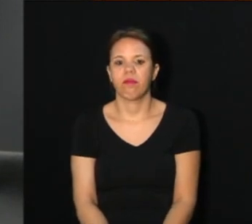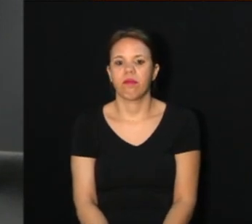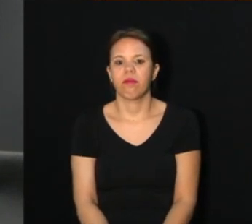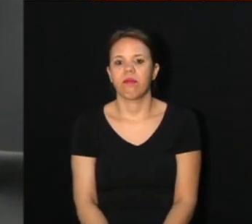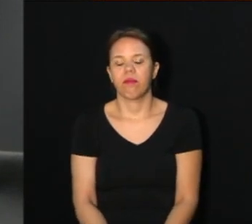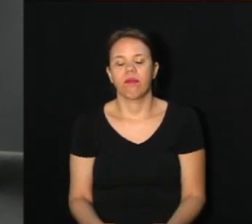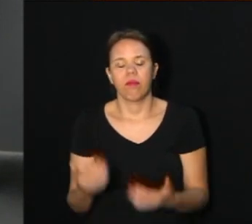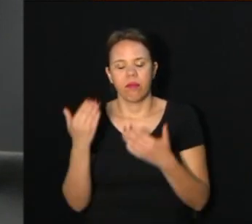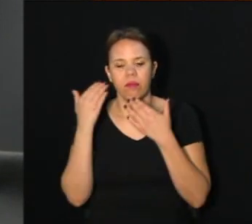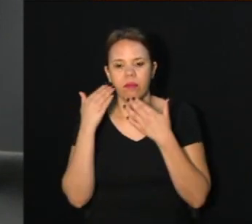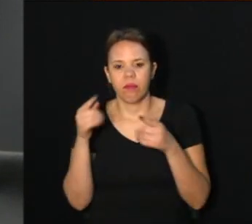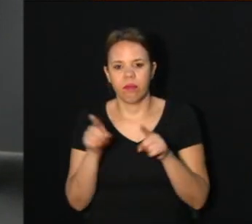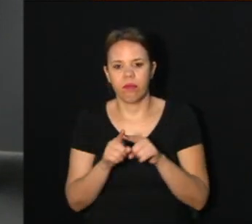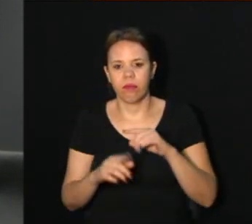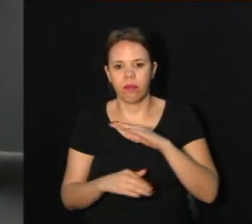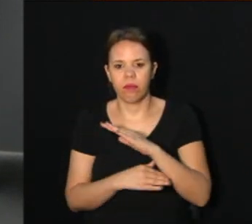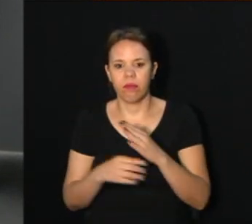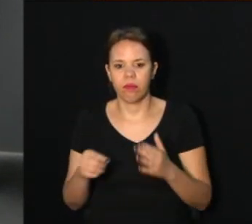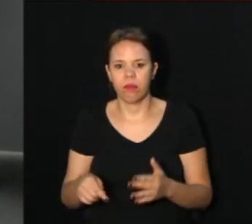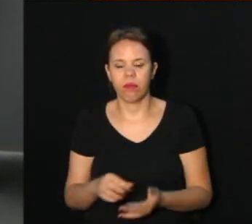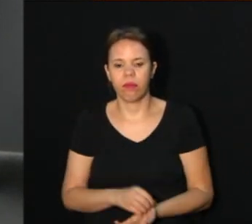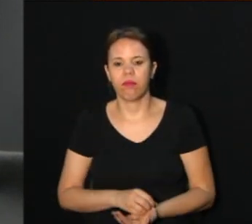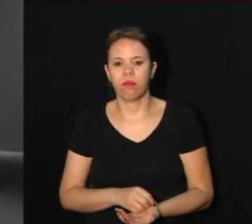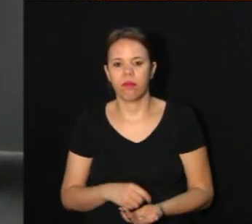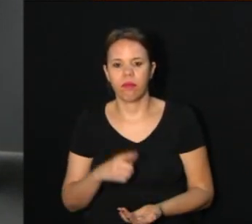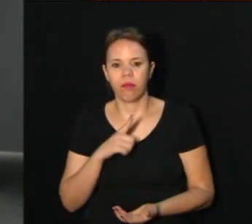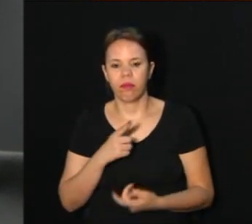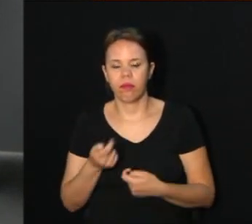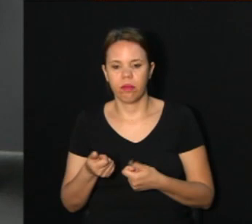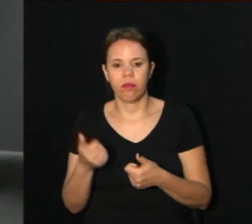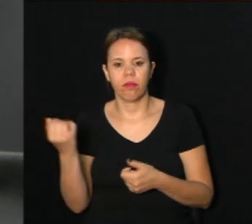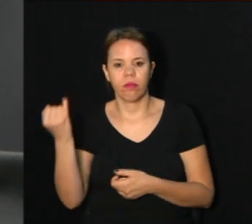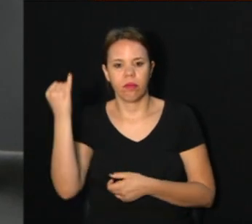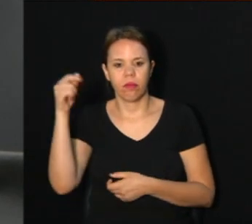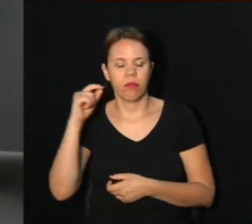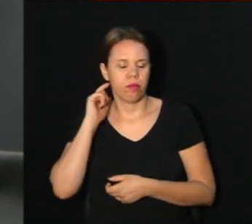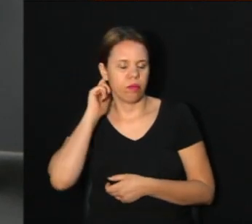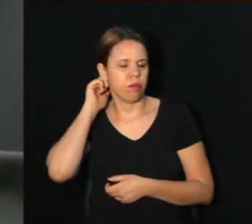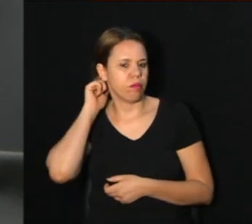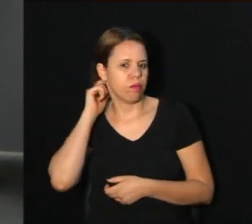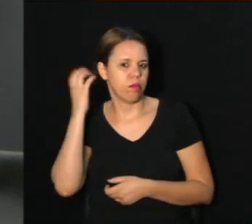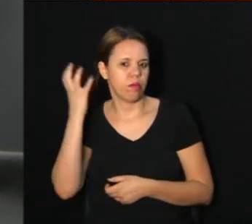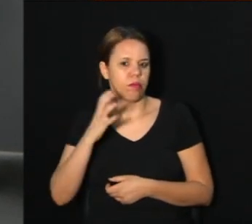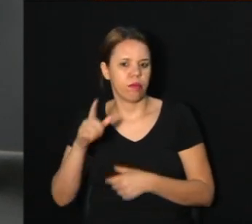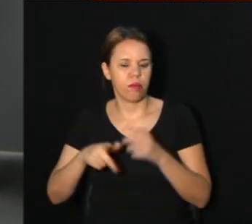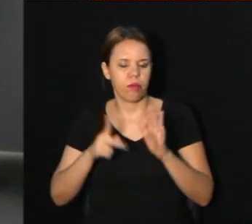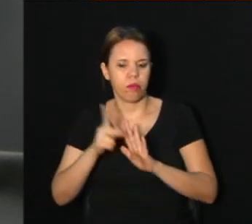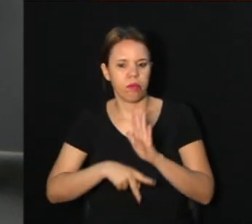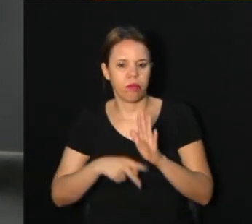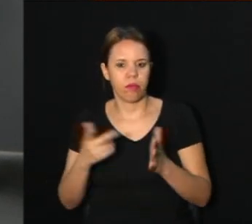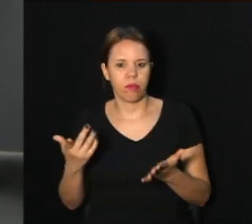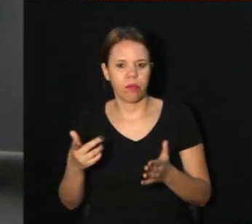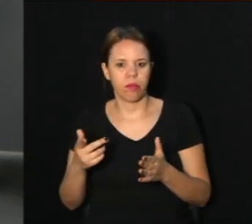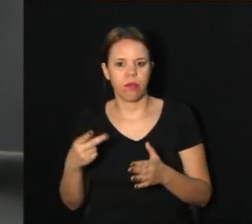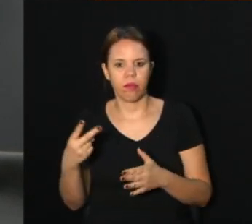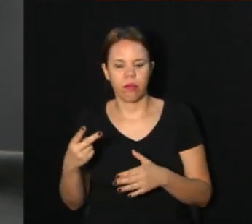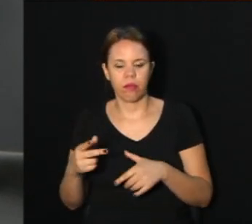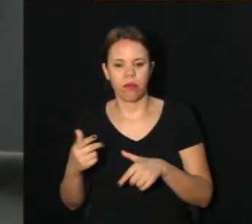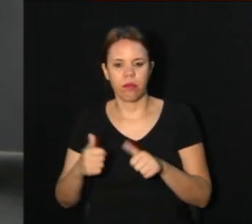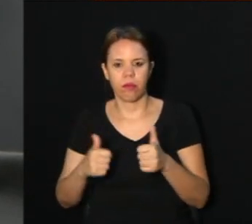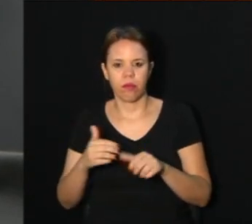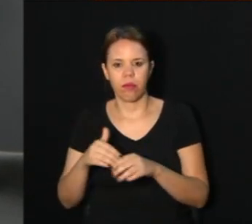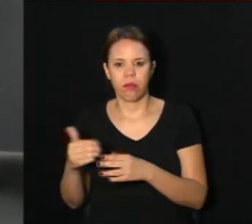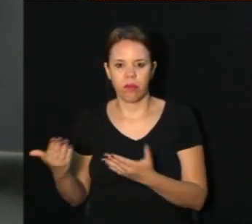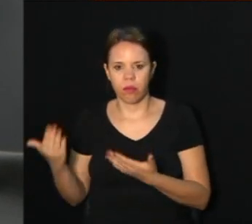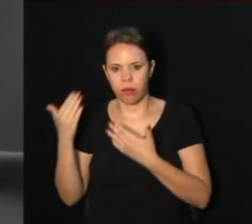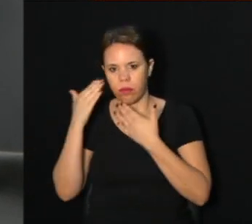Obrigado, eu agradeço à Casa por ter dado tanta importância e celeridade a esse projeto que hoje passa a segunda votação. Muito